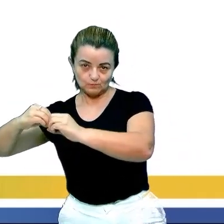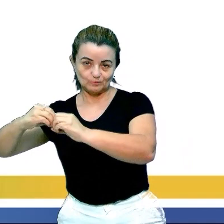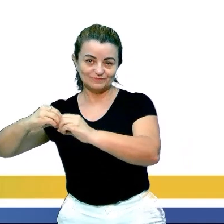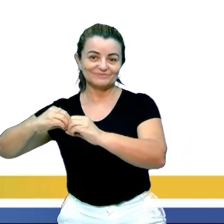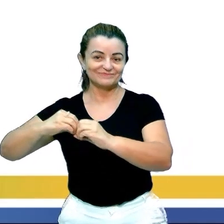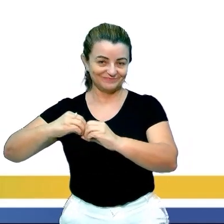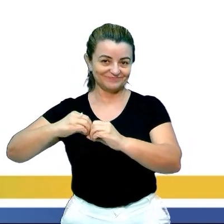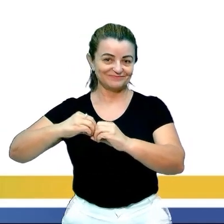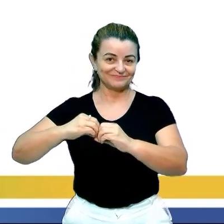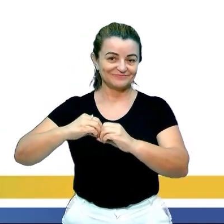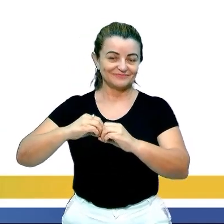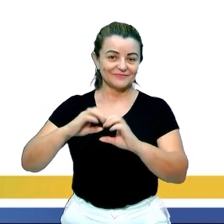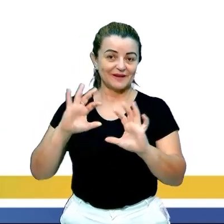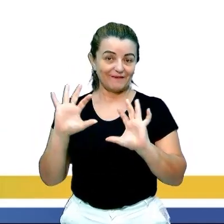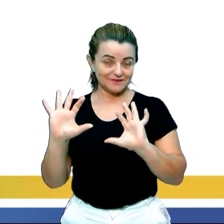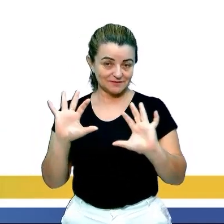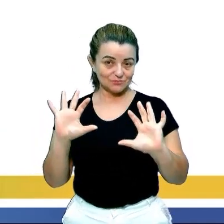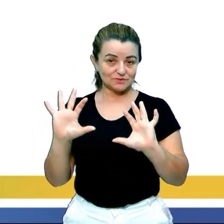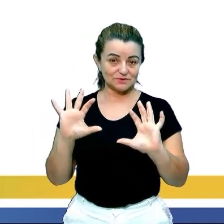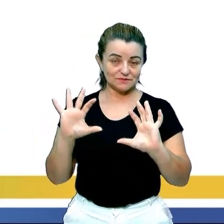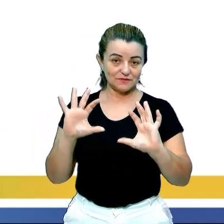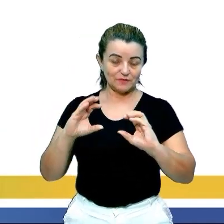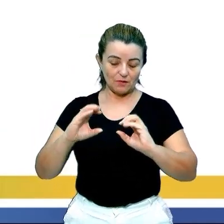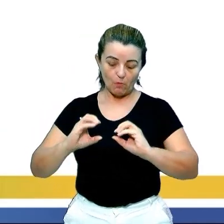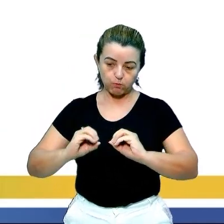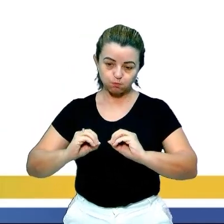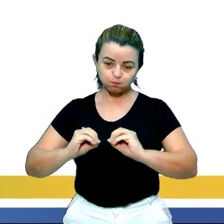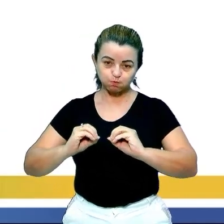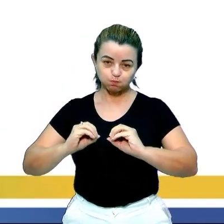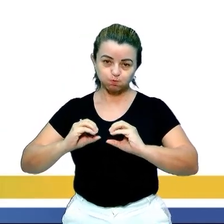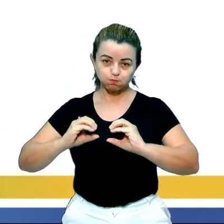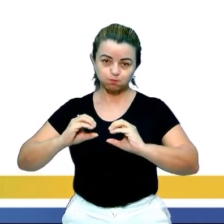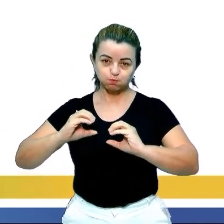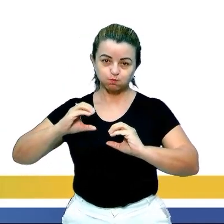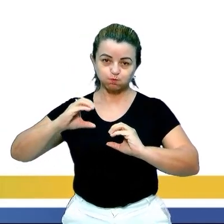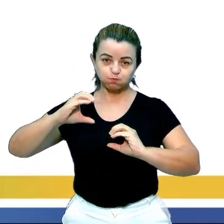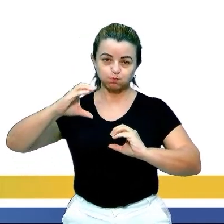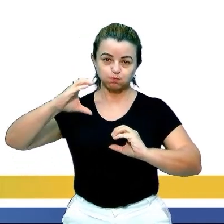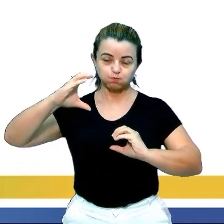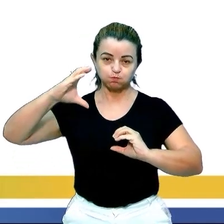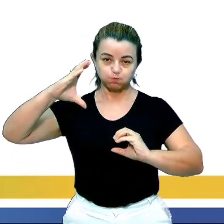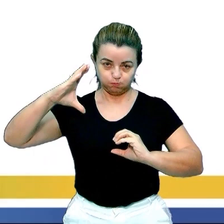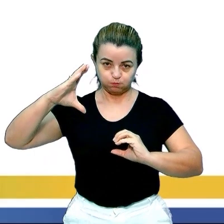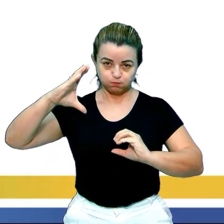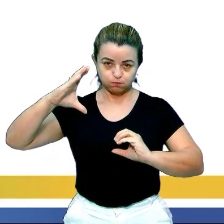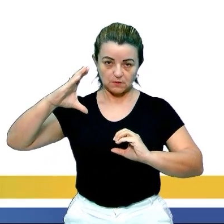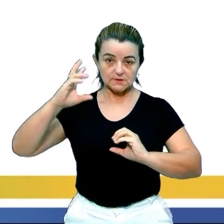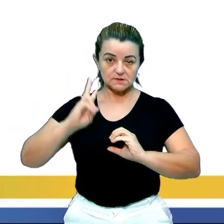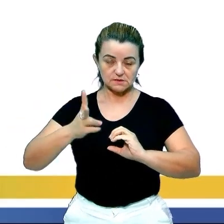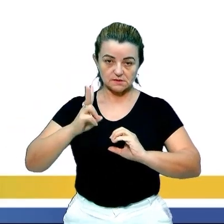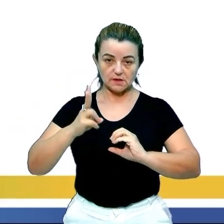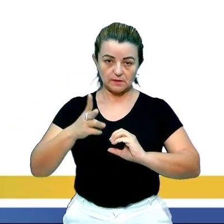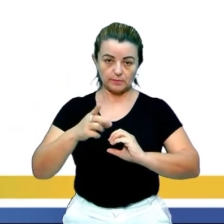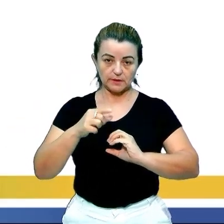Certinho? O sentido da eletronegatividade vai crescer de baixo para cima, da esquerda para a direita.